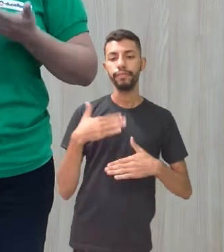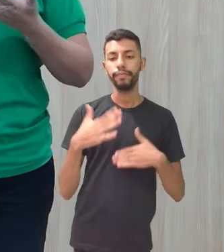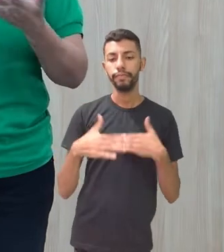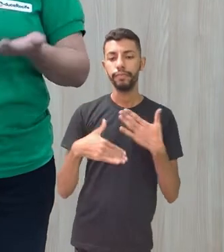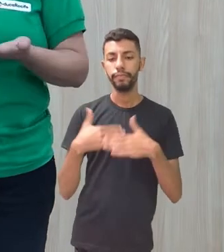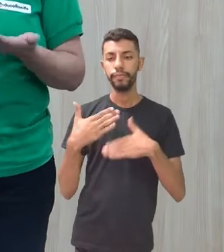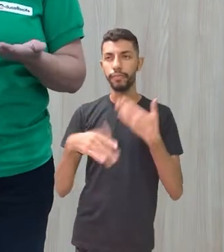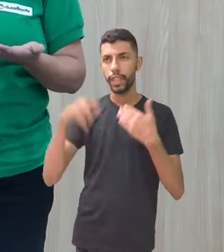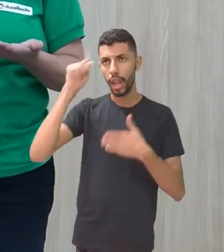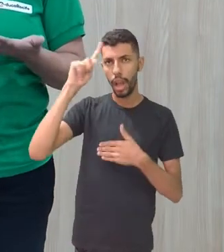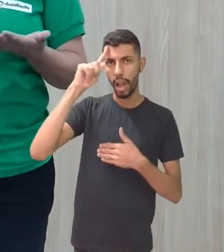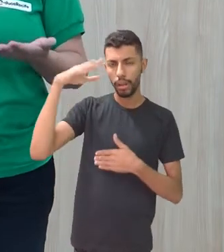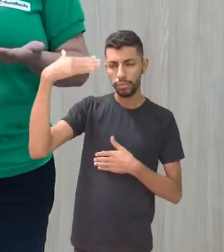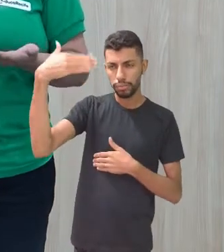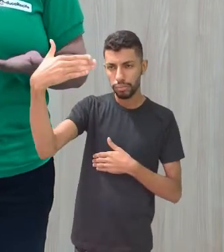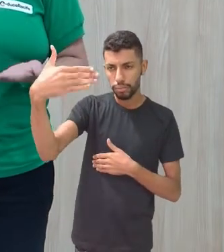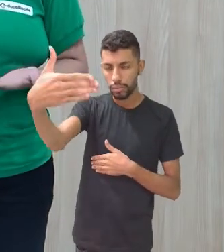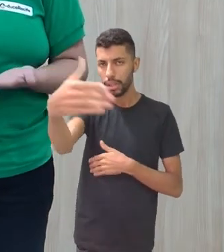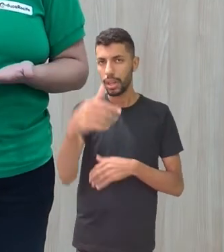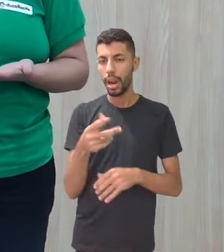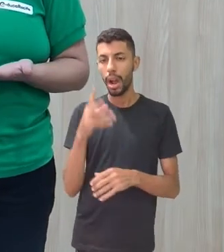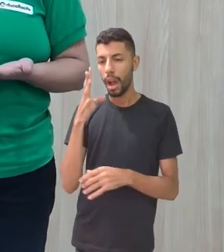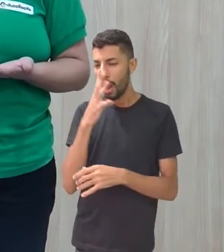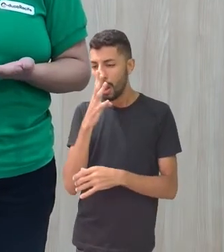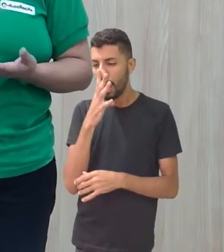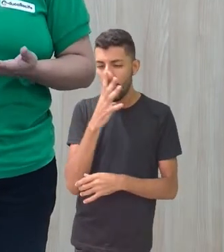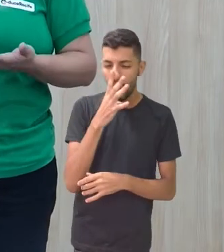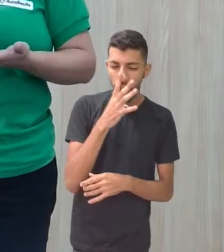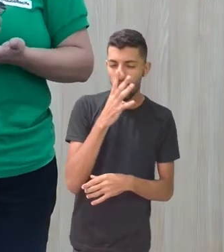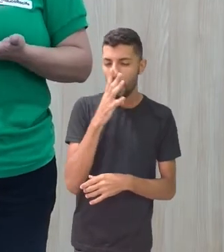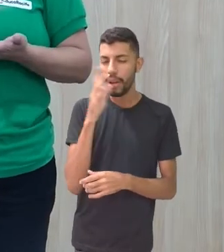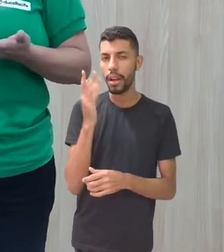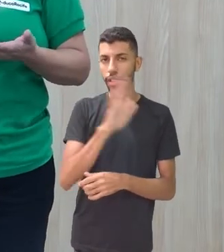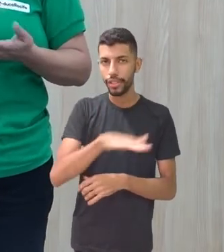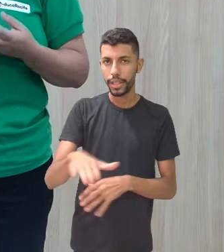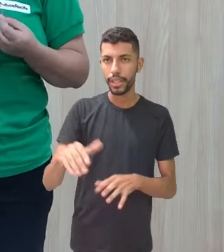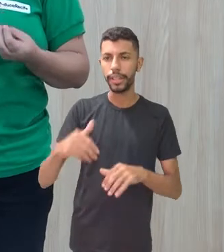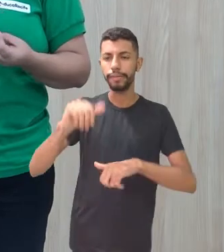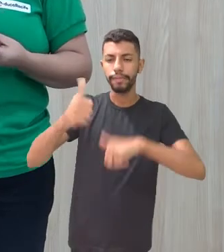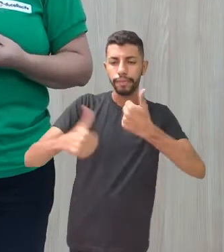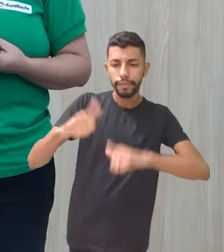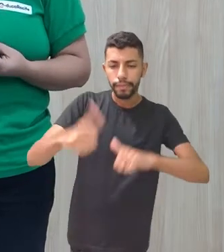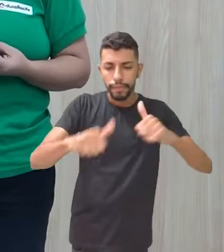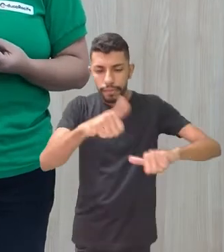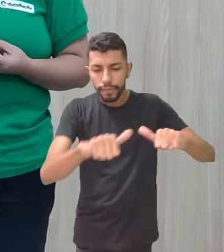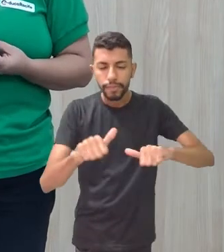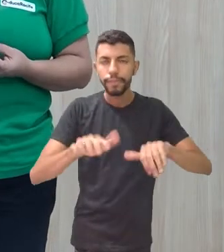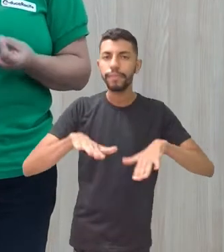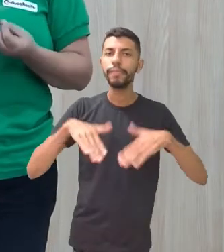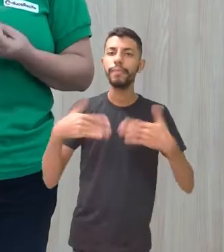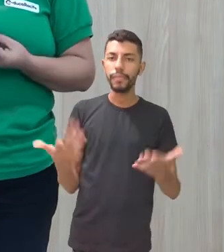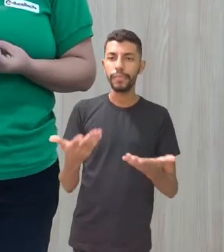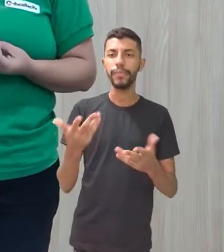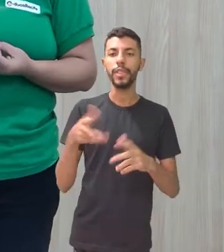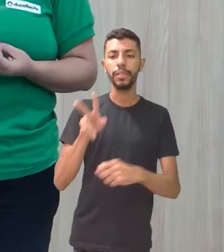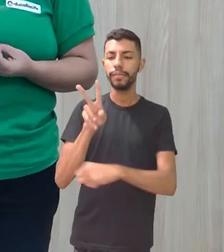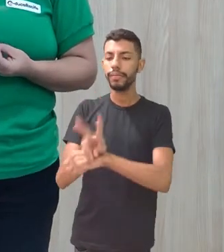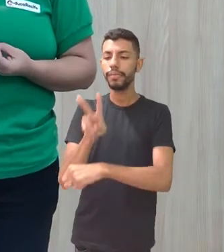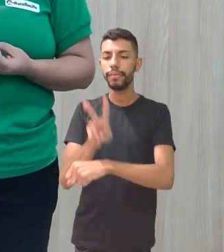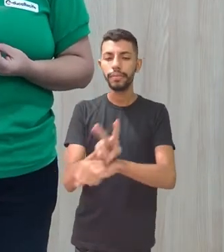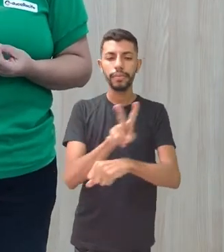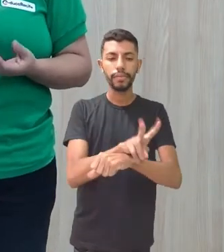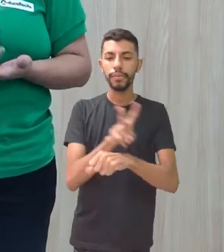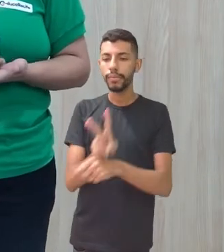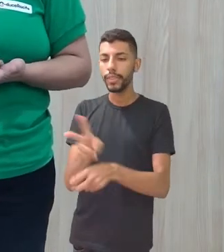do dia a dia, acompanhando aquela criança, analisando, avaliando, vão ser vistas